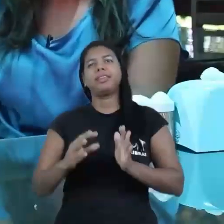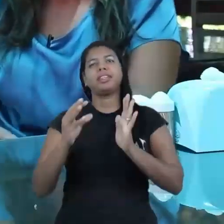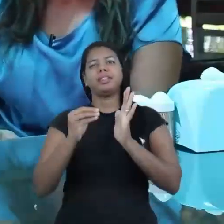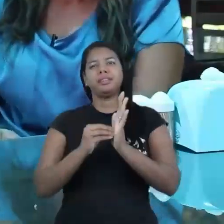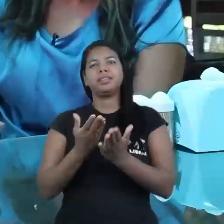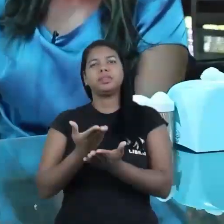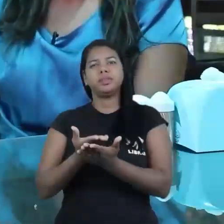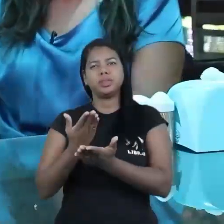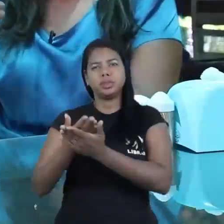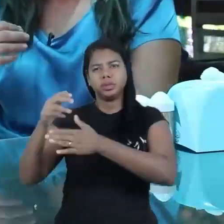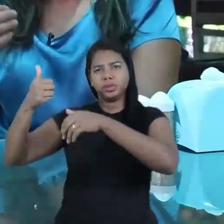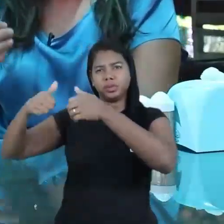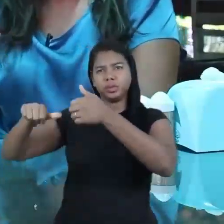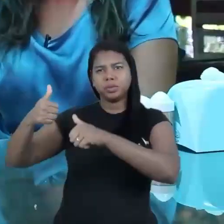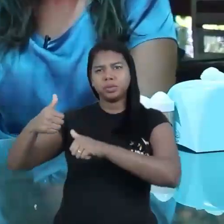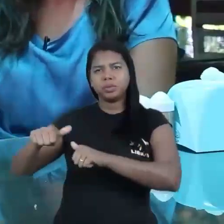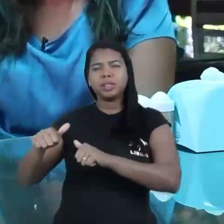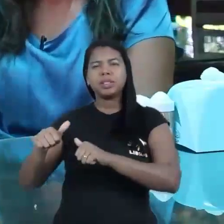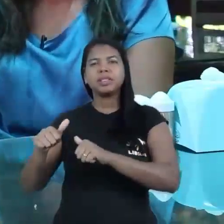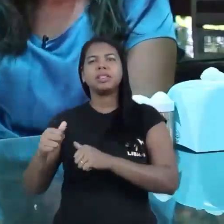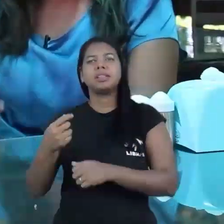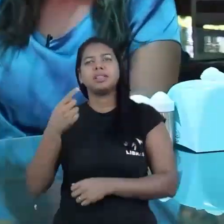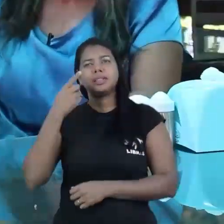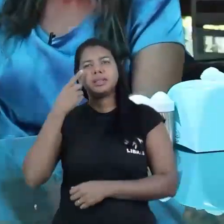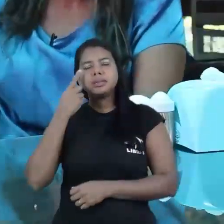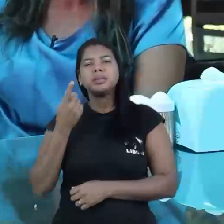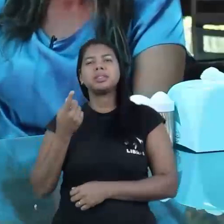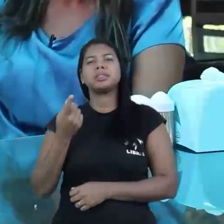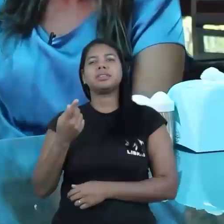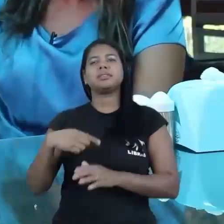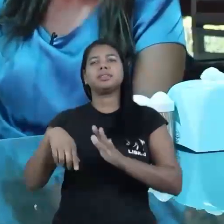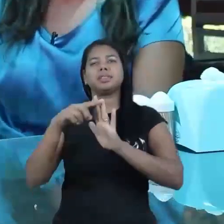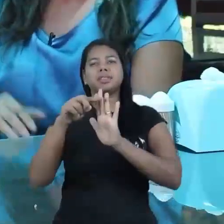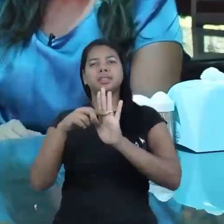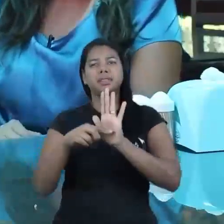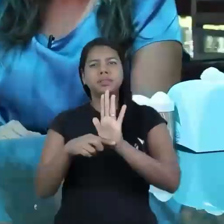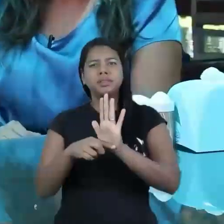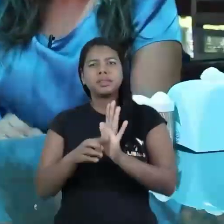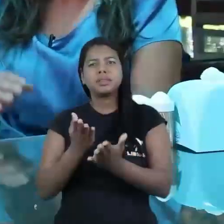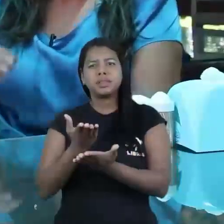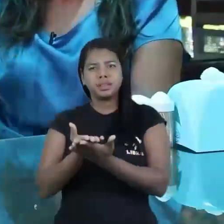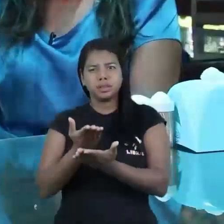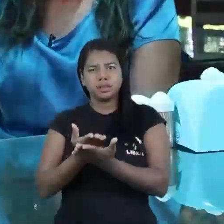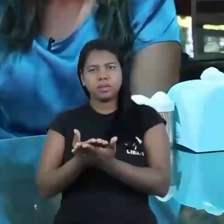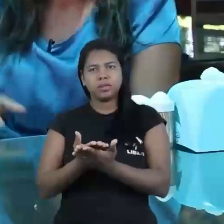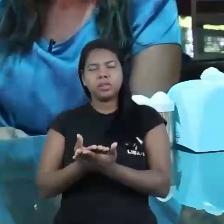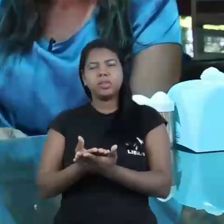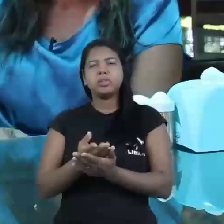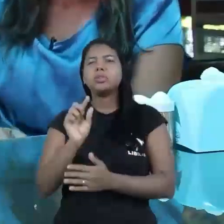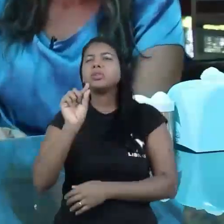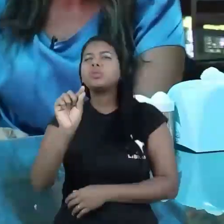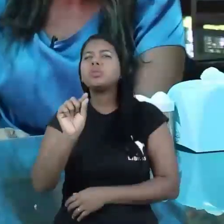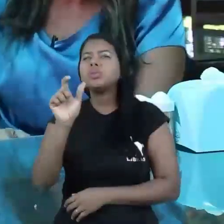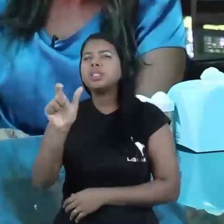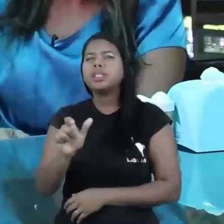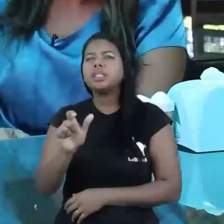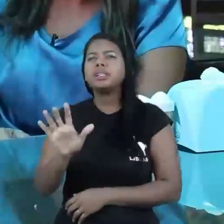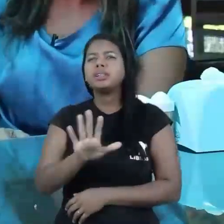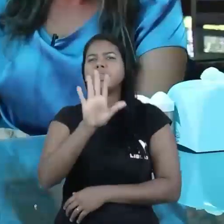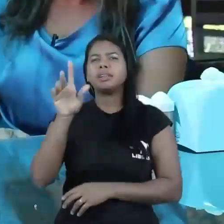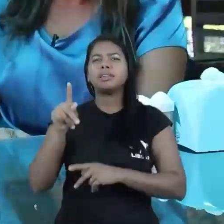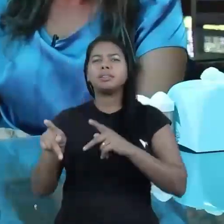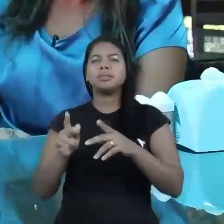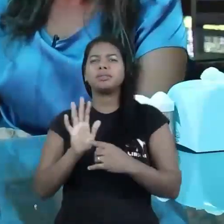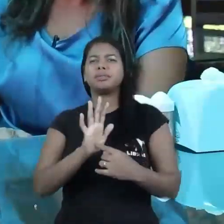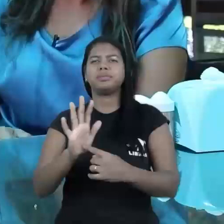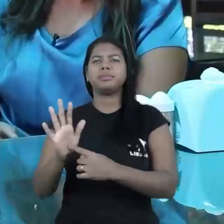nesse ponto aí, um dos pontos principais e chave do plano de negócio, que é estudo de mercado, né? Saber quem é o seu público-alvo. Independente da